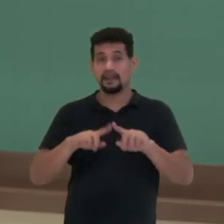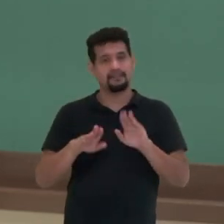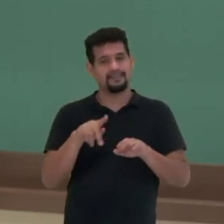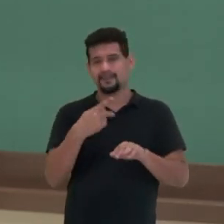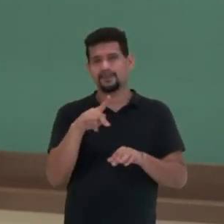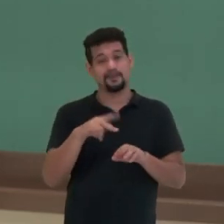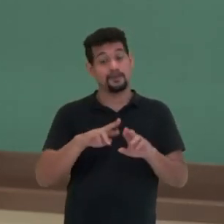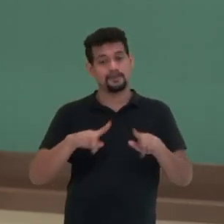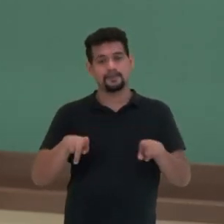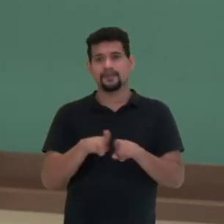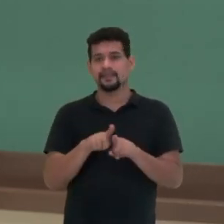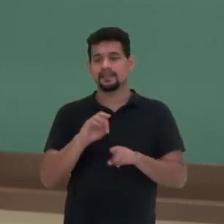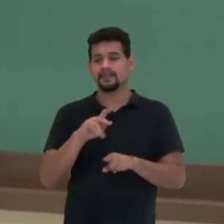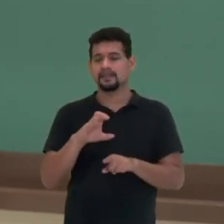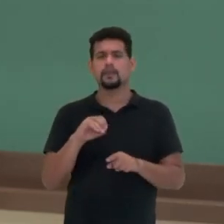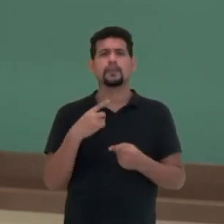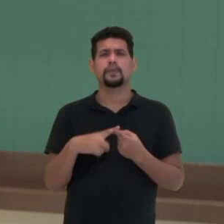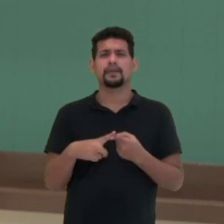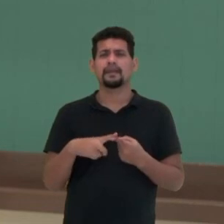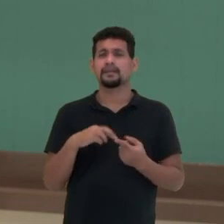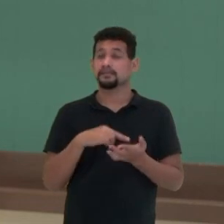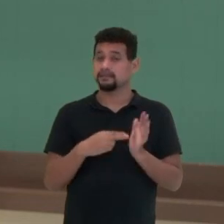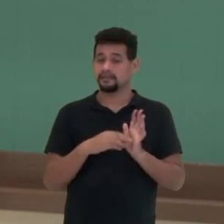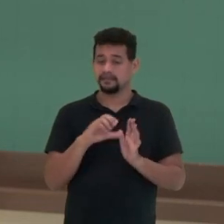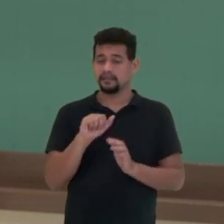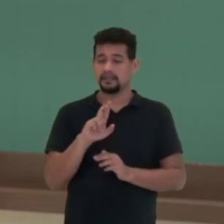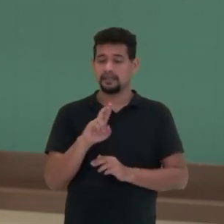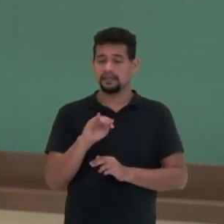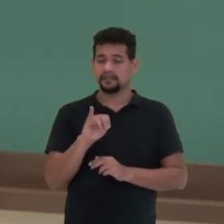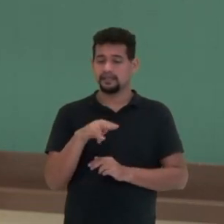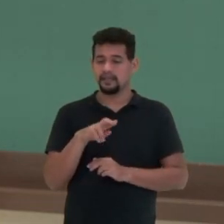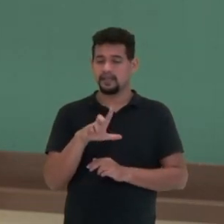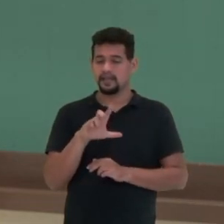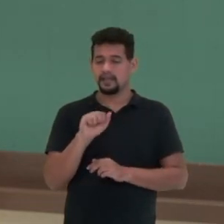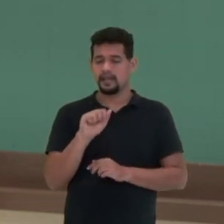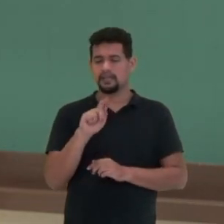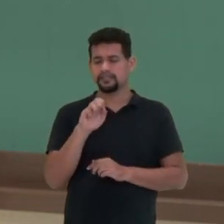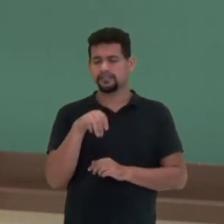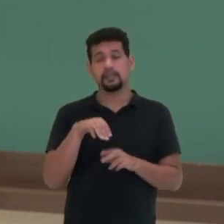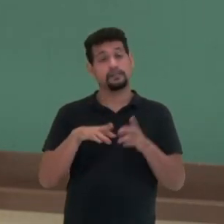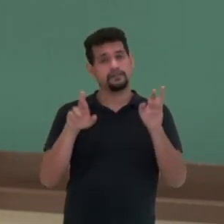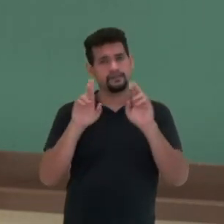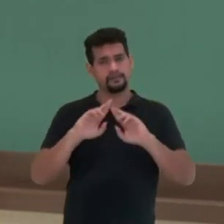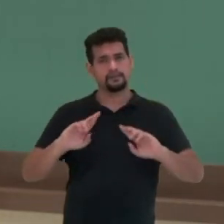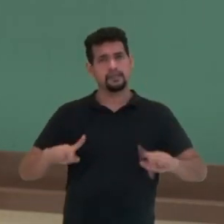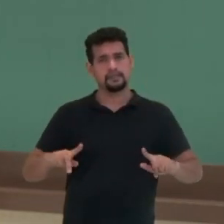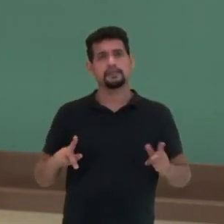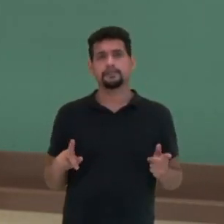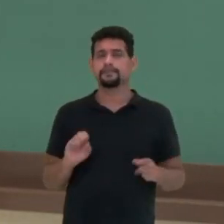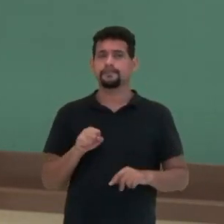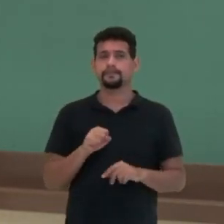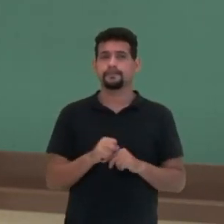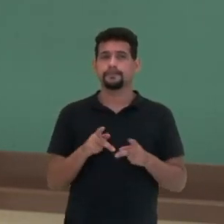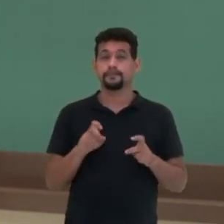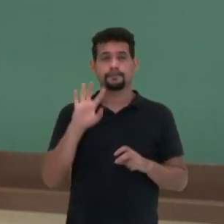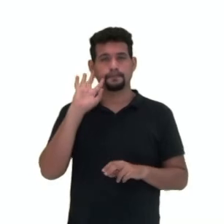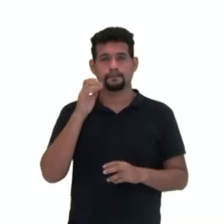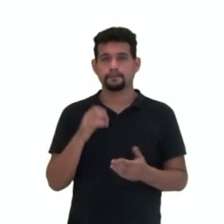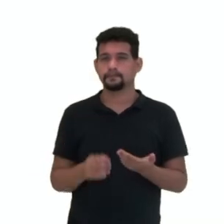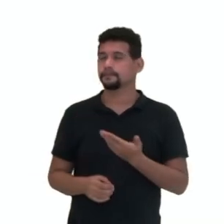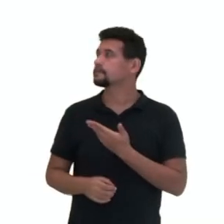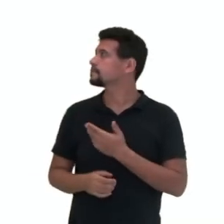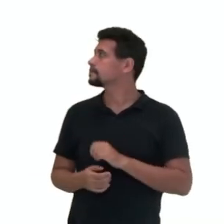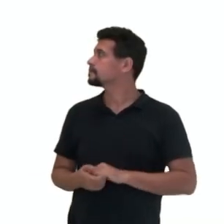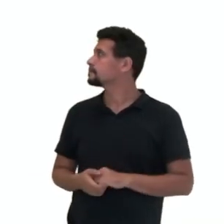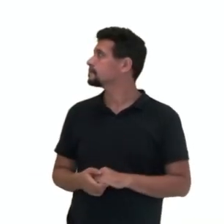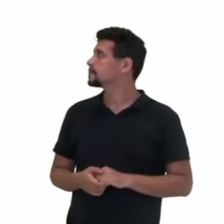né, nesse tecido, porque ele é tecido cartilaginoso, não é mais o tecido epitelial, né? Então, olha como que acontece. Então, ela